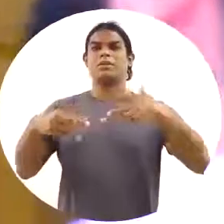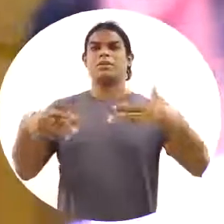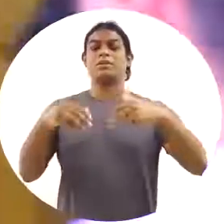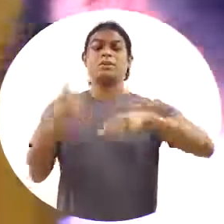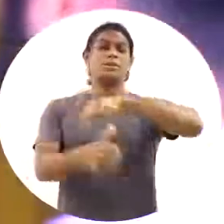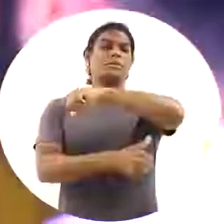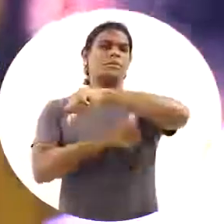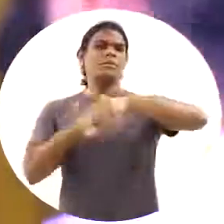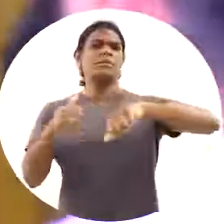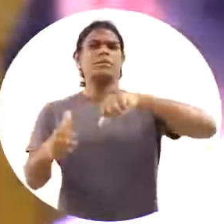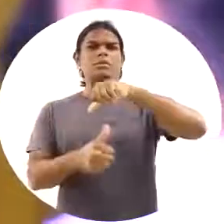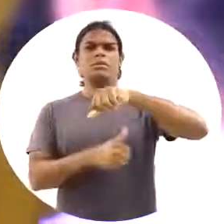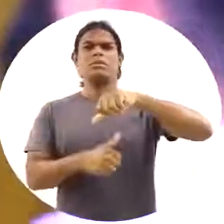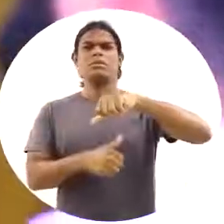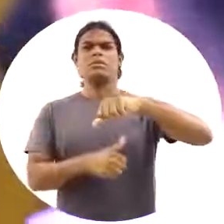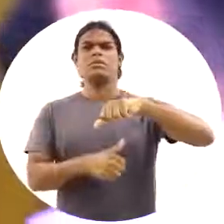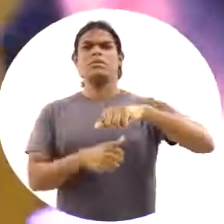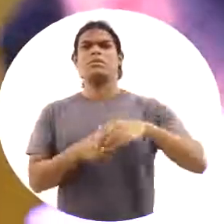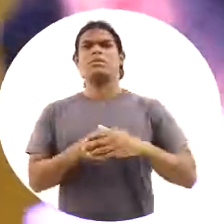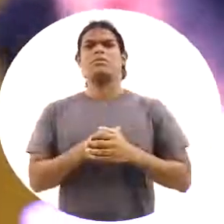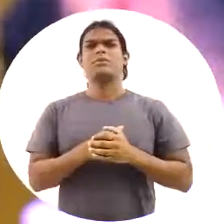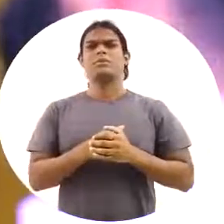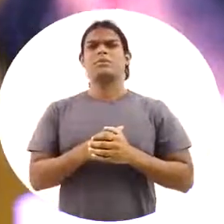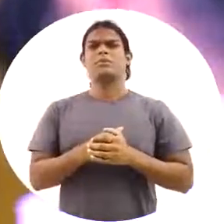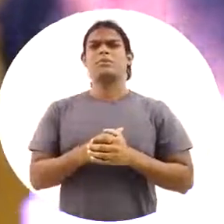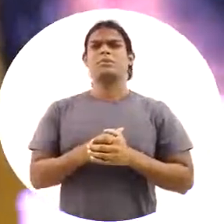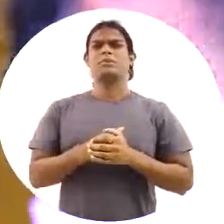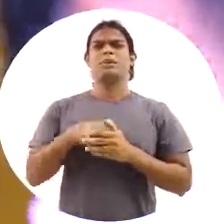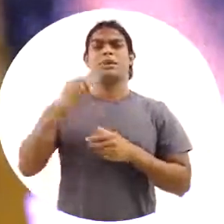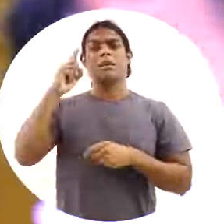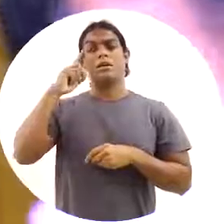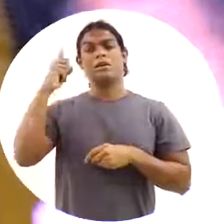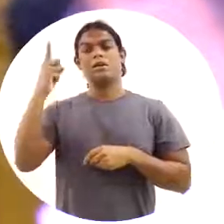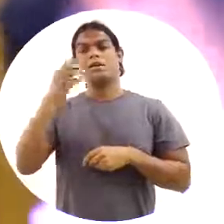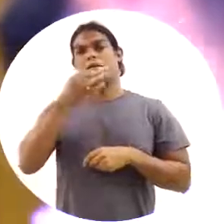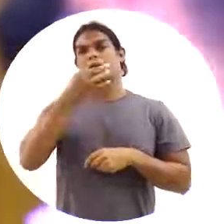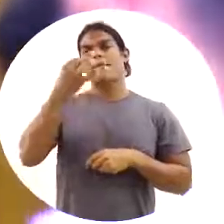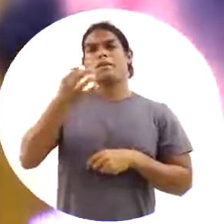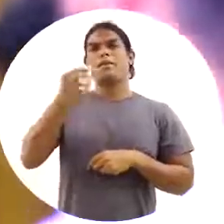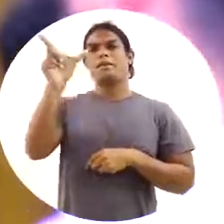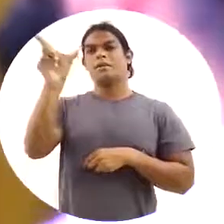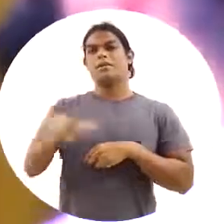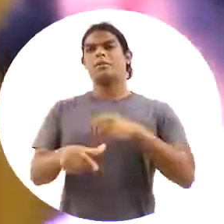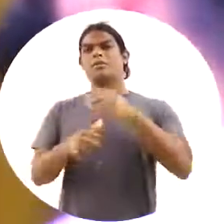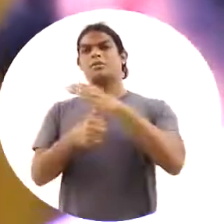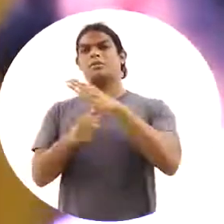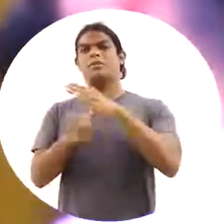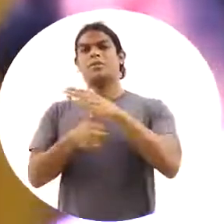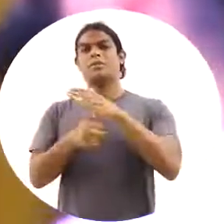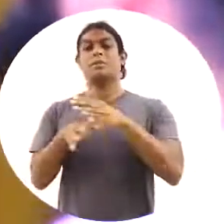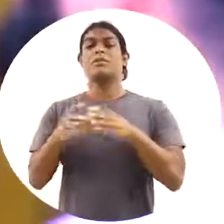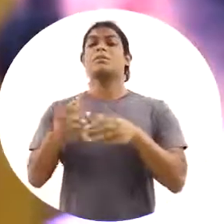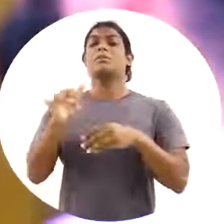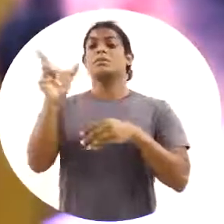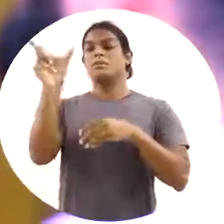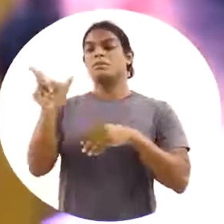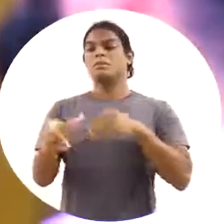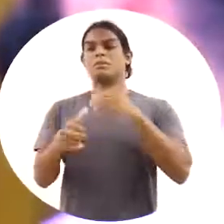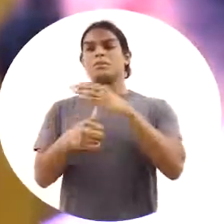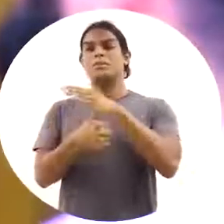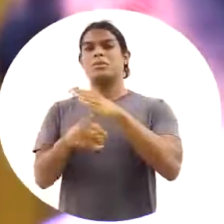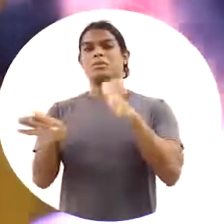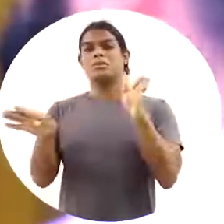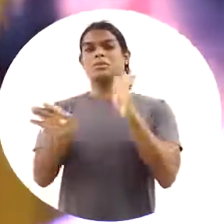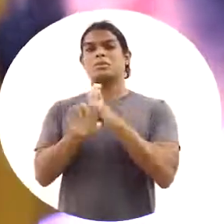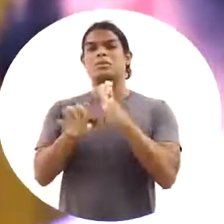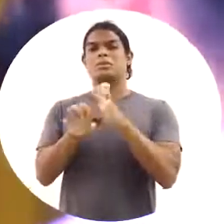completamente digamos, os pré-conceitos, né, dos clientes. Aí eles enxergam, a gente